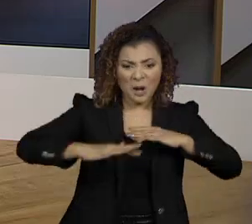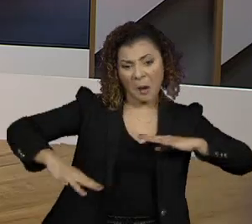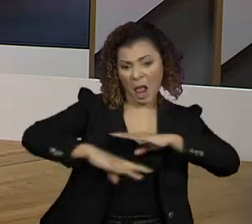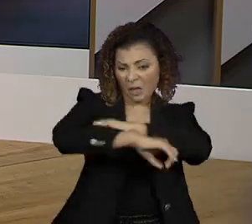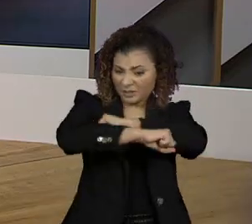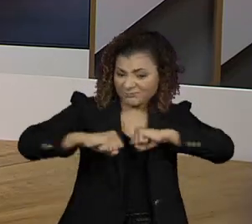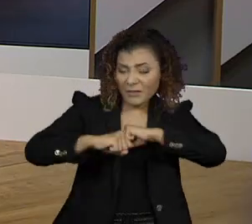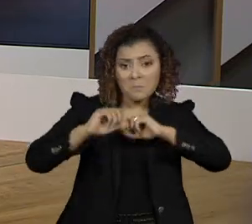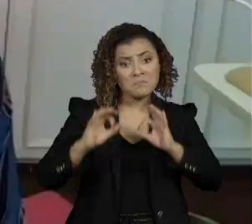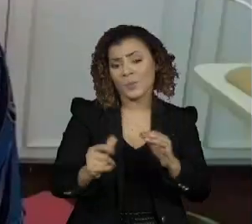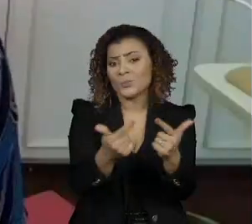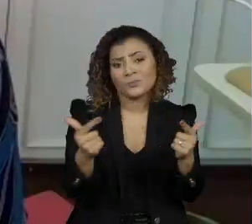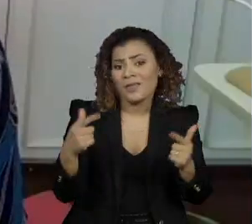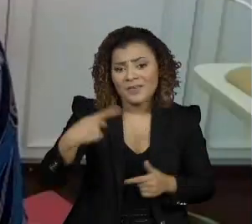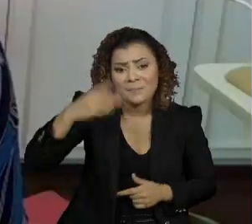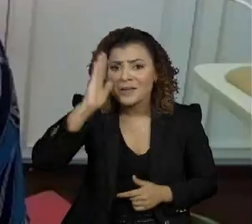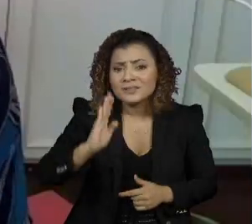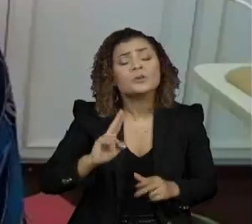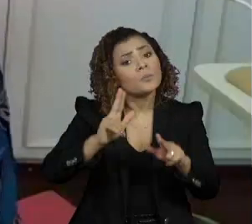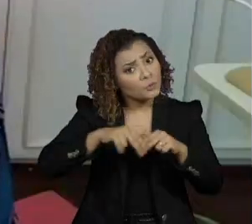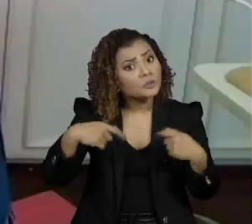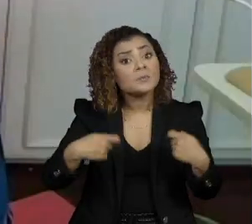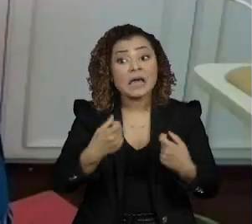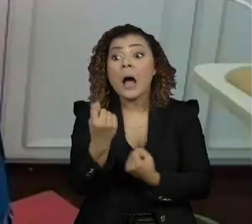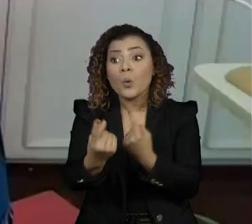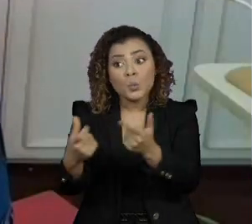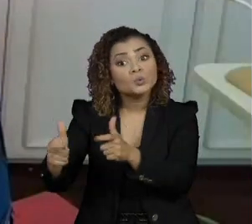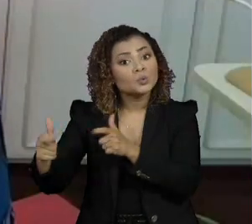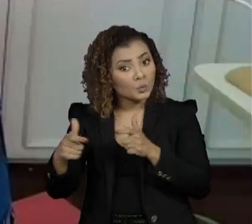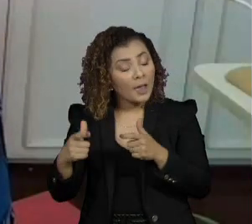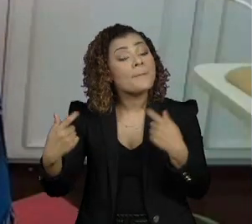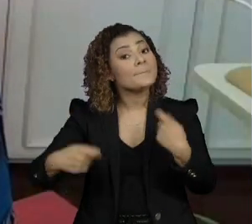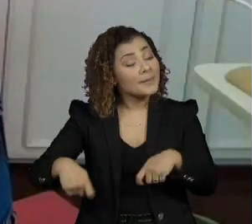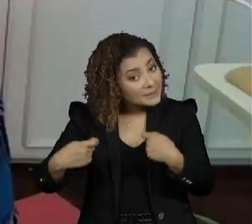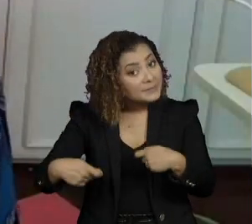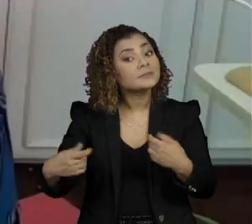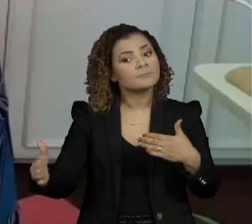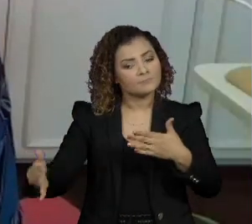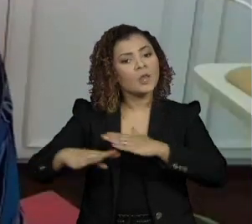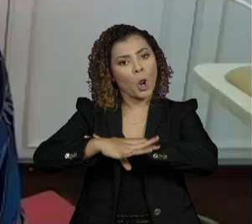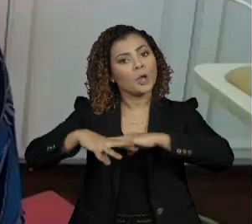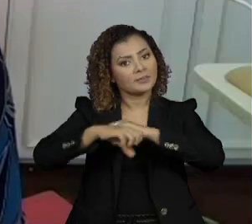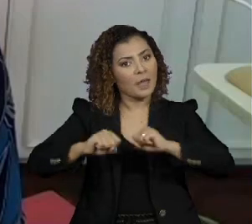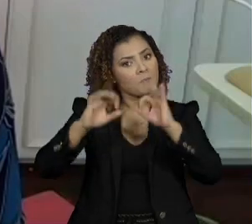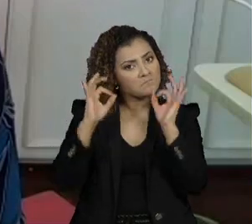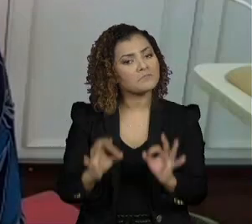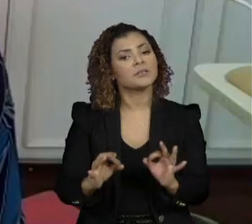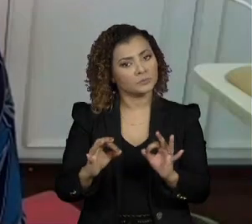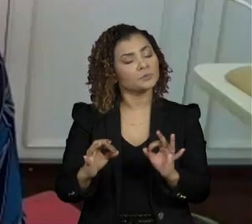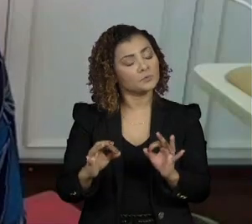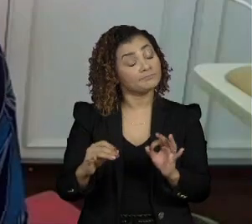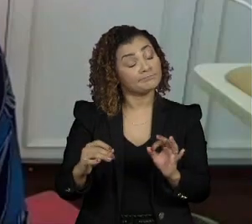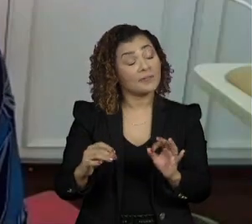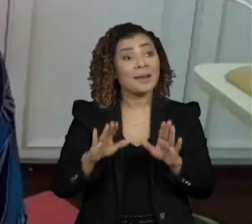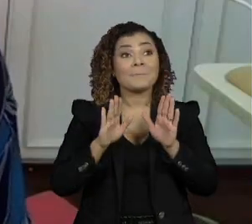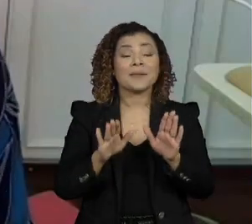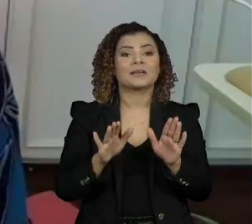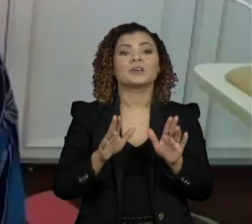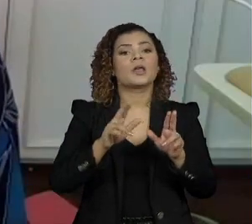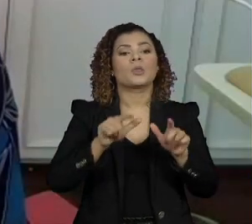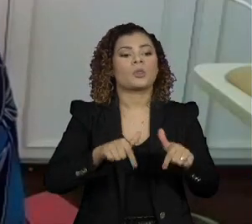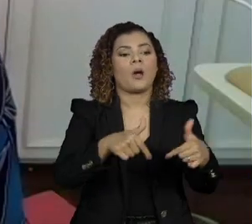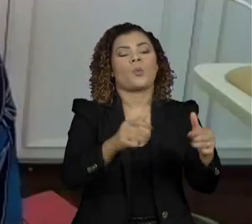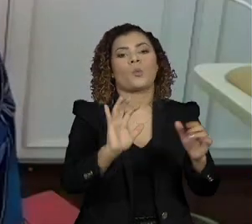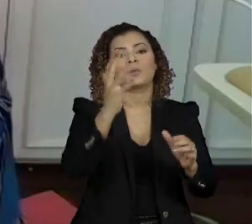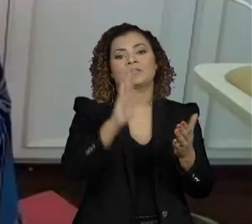uma doença. Isso já é necessário em alguns lugares e não está sendo feito por razões políticas. É um